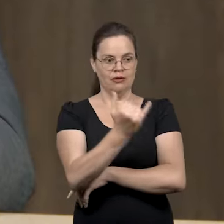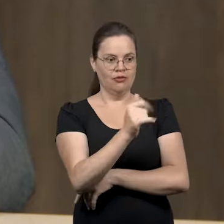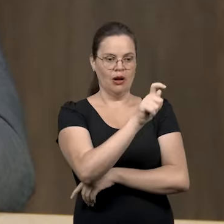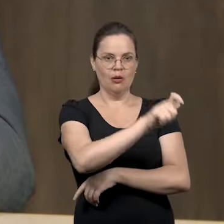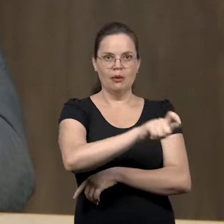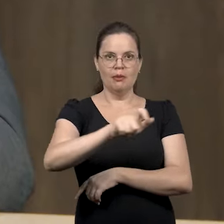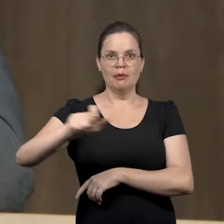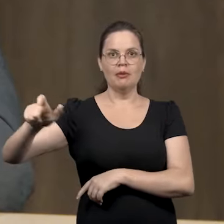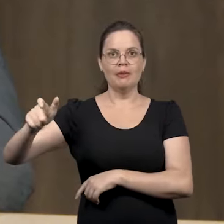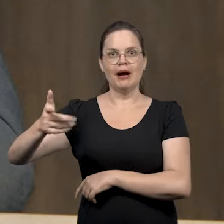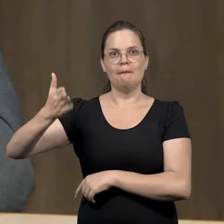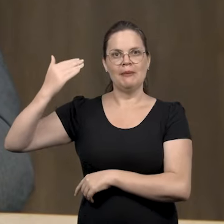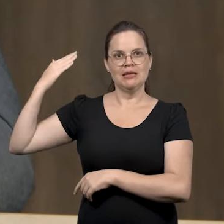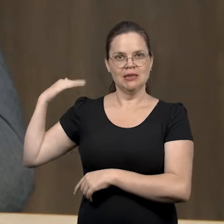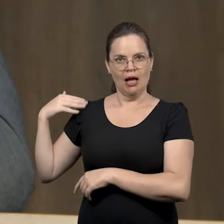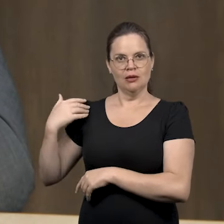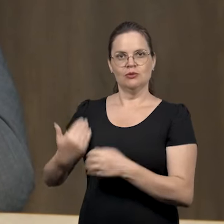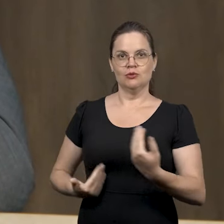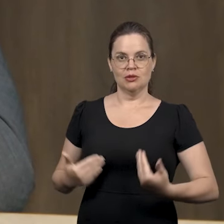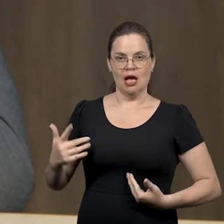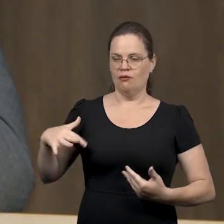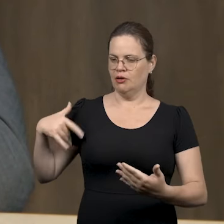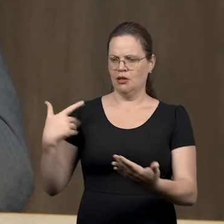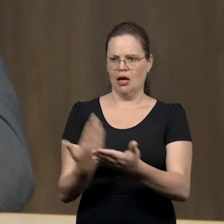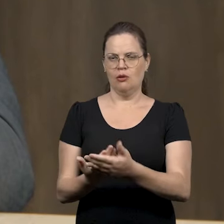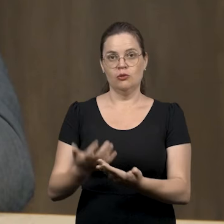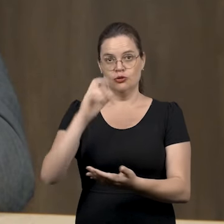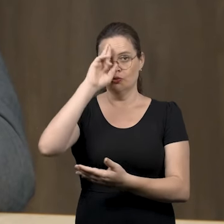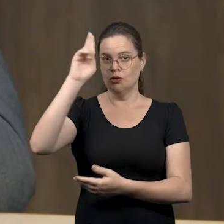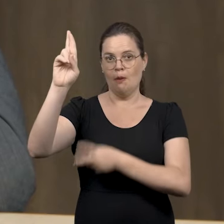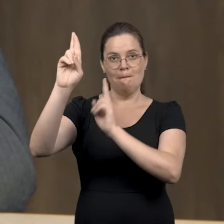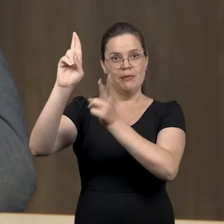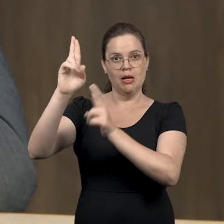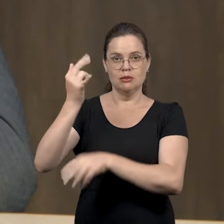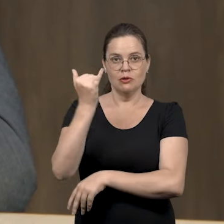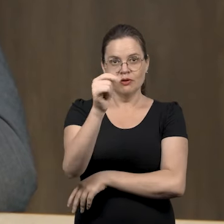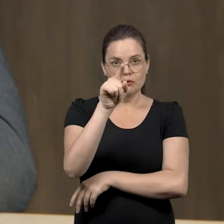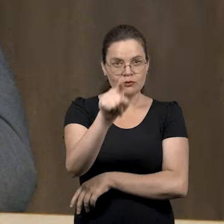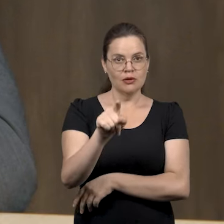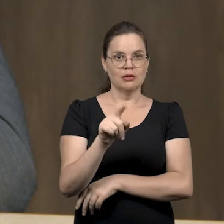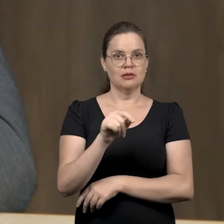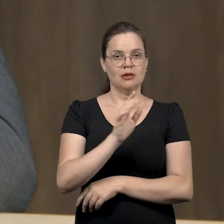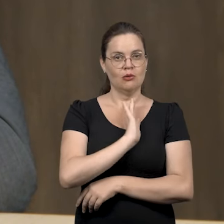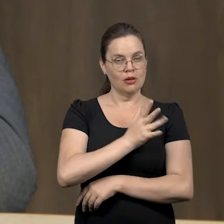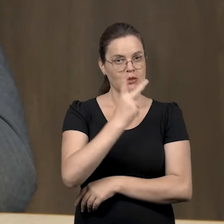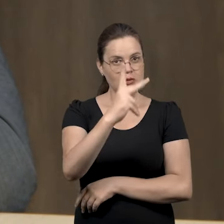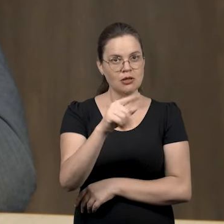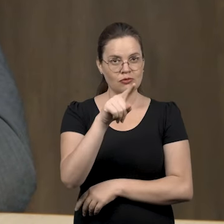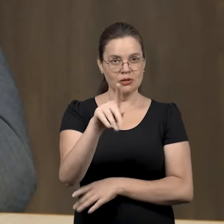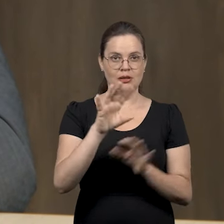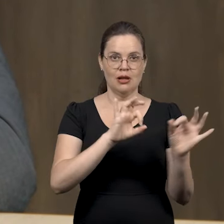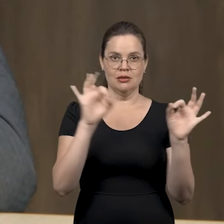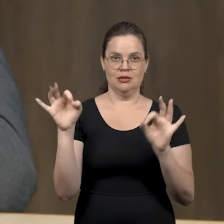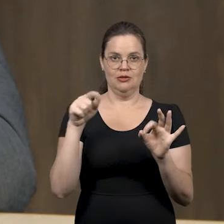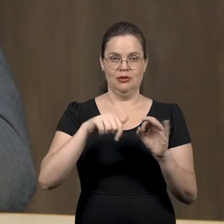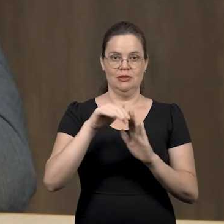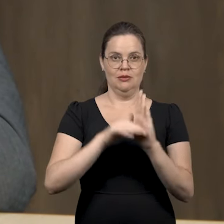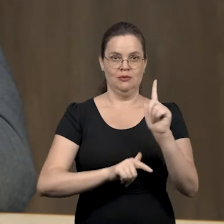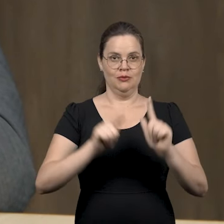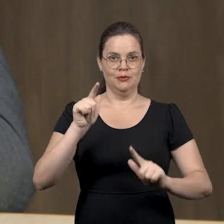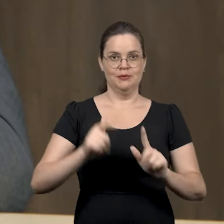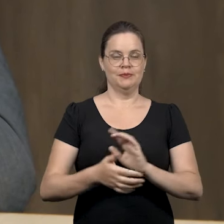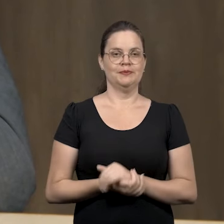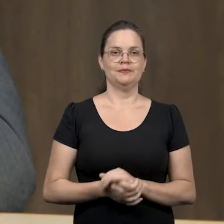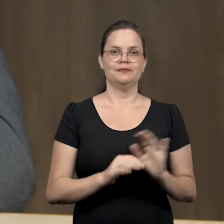do passado, é o mesmo Jesus que quer falar ao seu coração, você que está participando desse programa. Pois